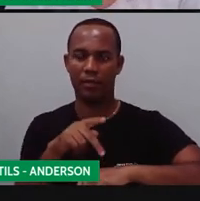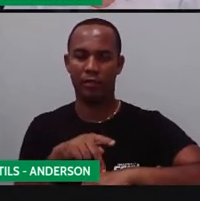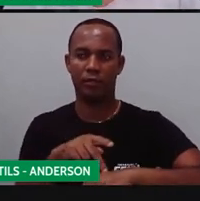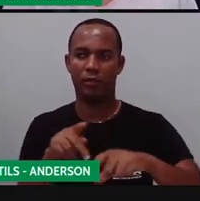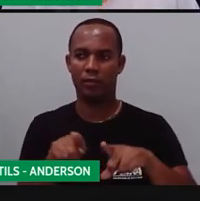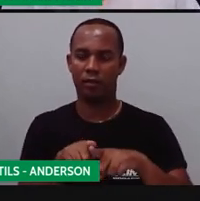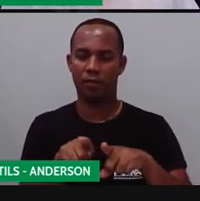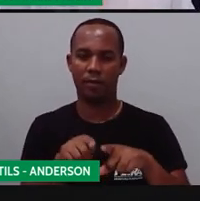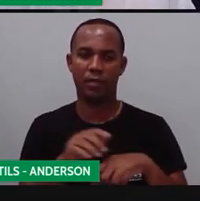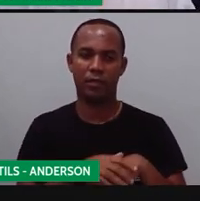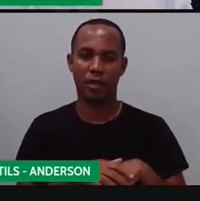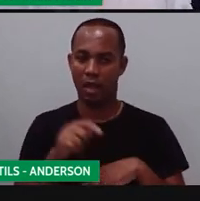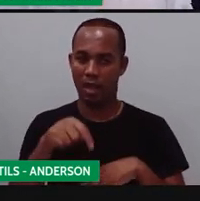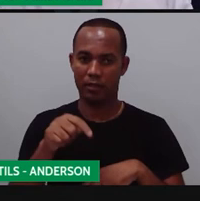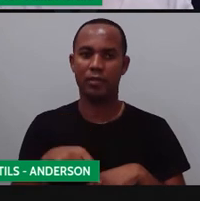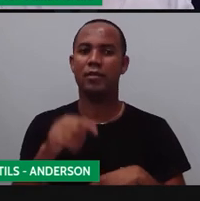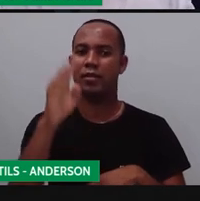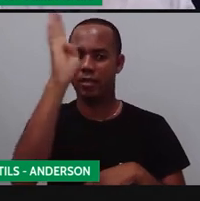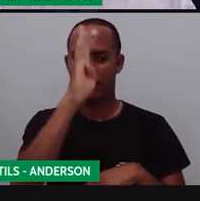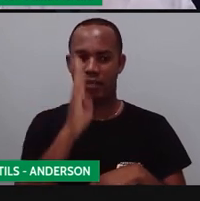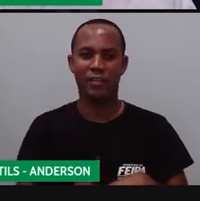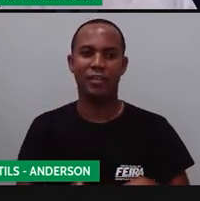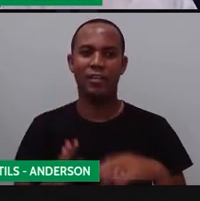aqui. A nossa é o quê? A do Brasil. Não é isso, Anderson?